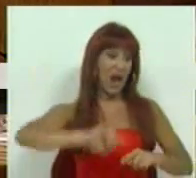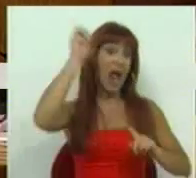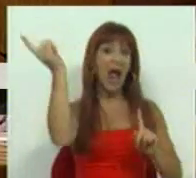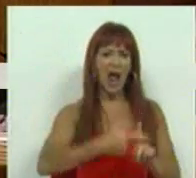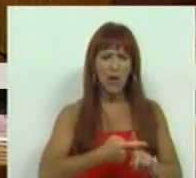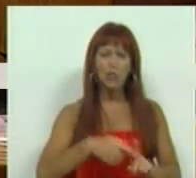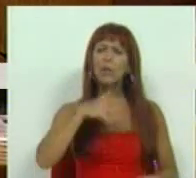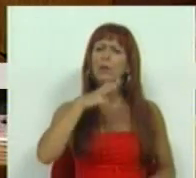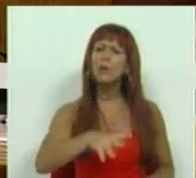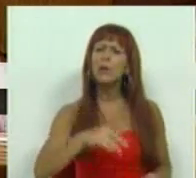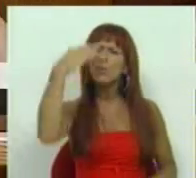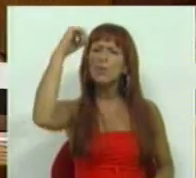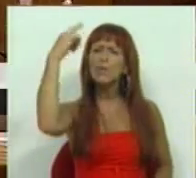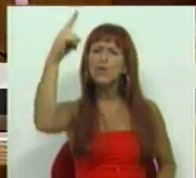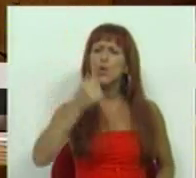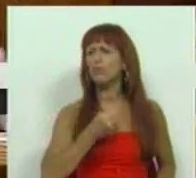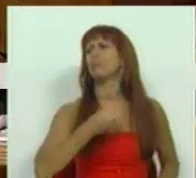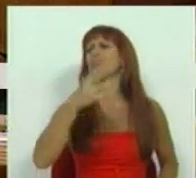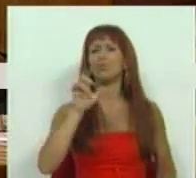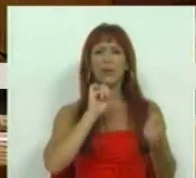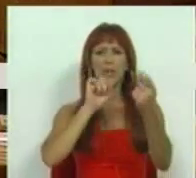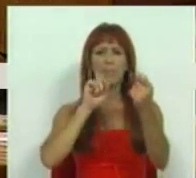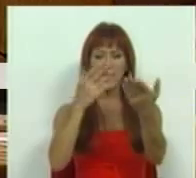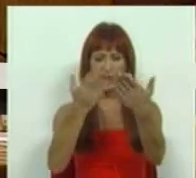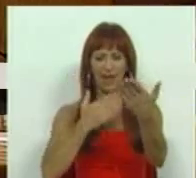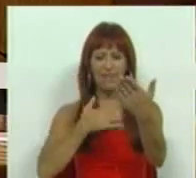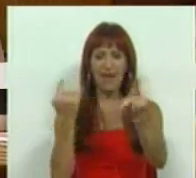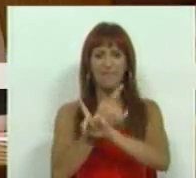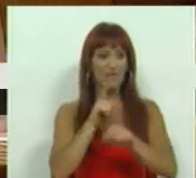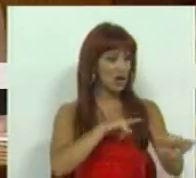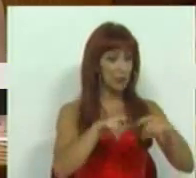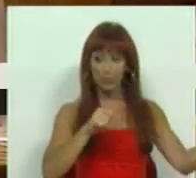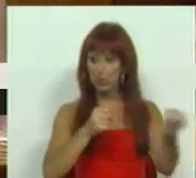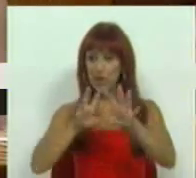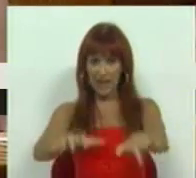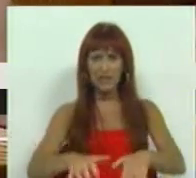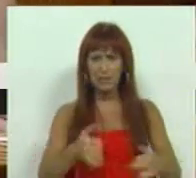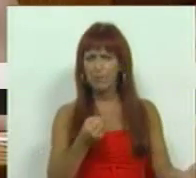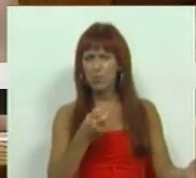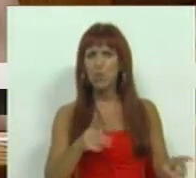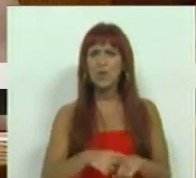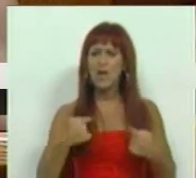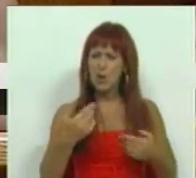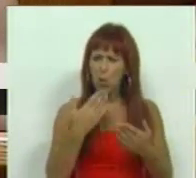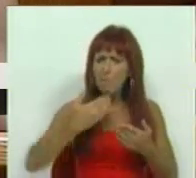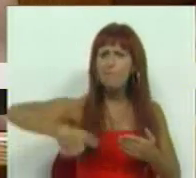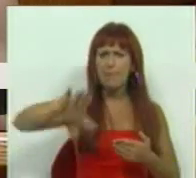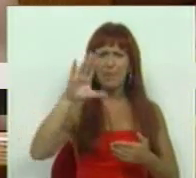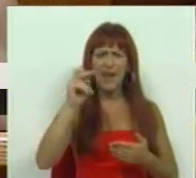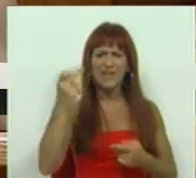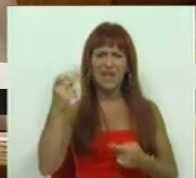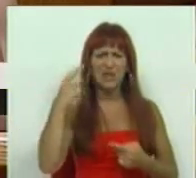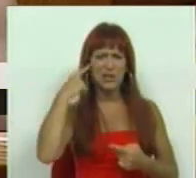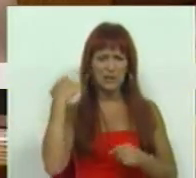anuais. Dizia um professor dos muitos e-mails que têm chegado a vários deputados desta Assembleia: tenho mais de 10 anos